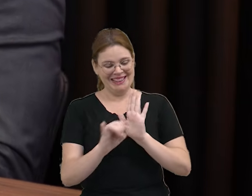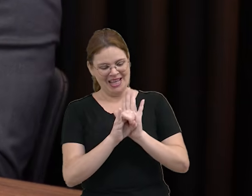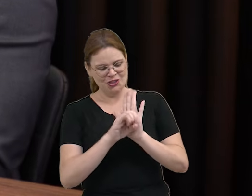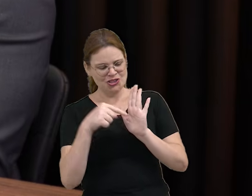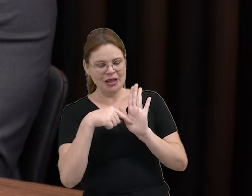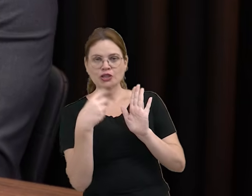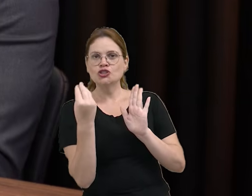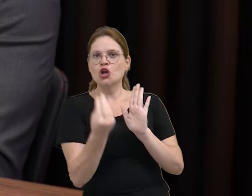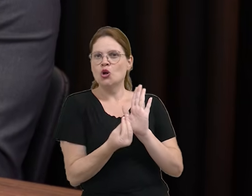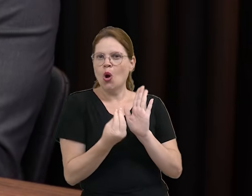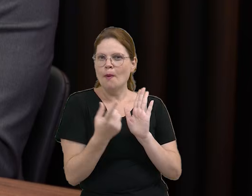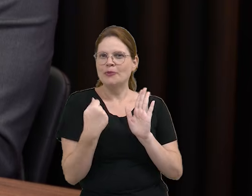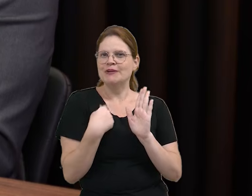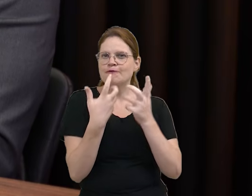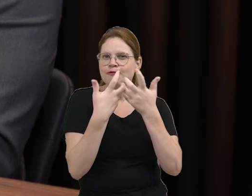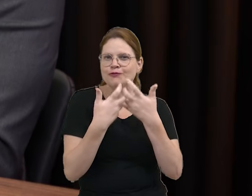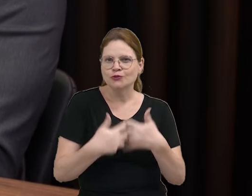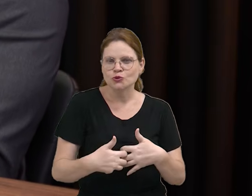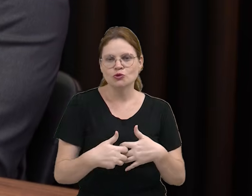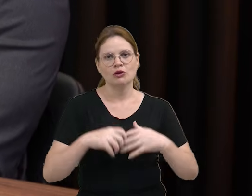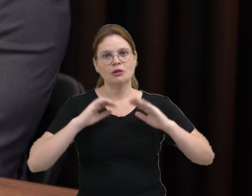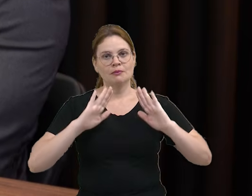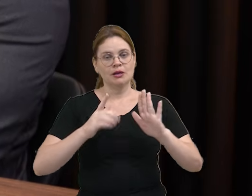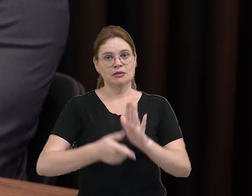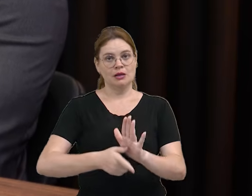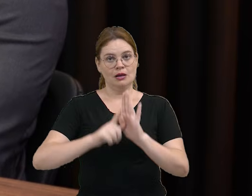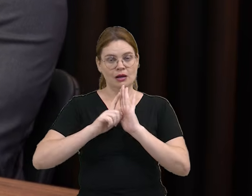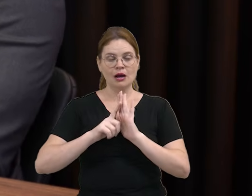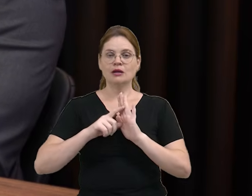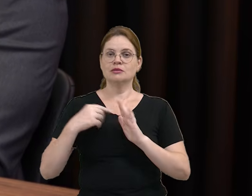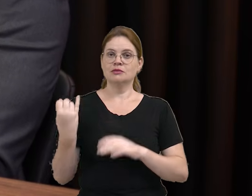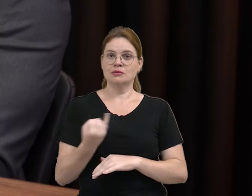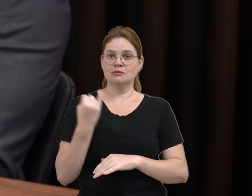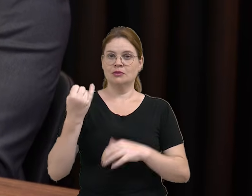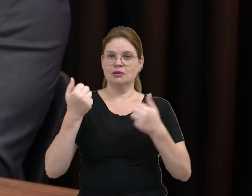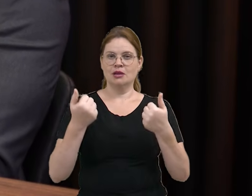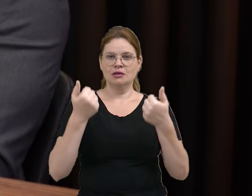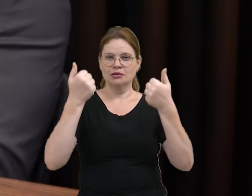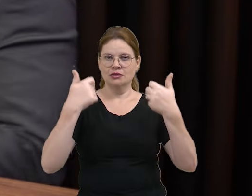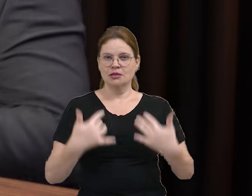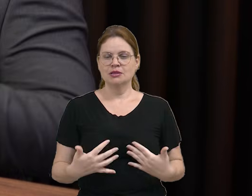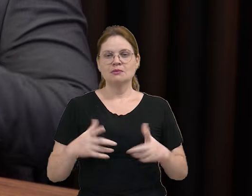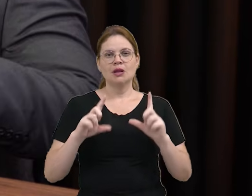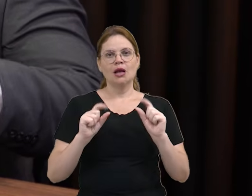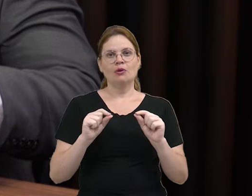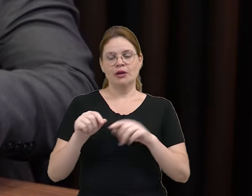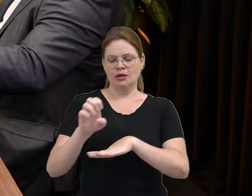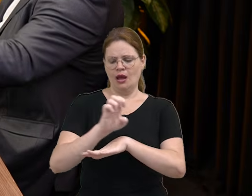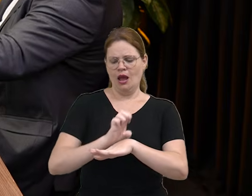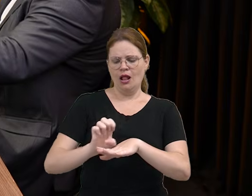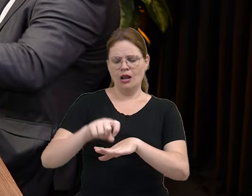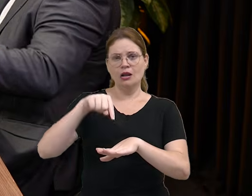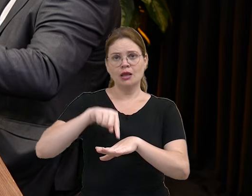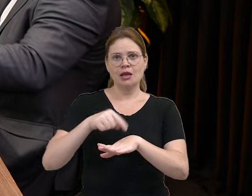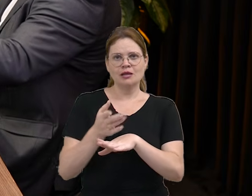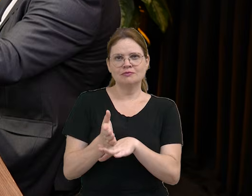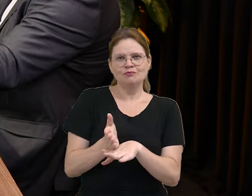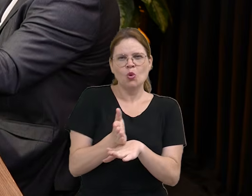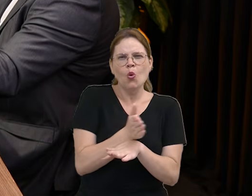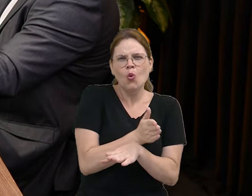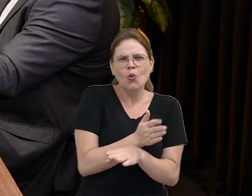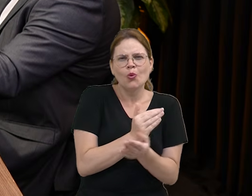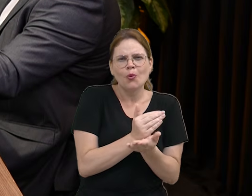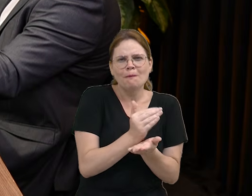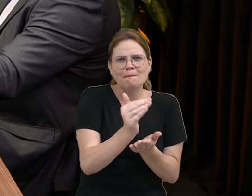da construção da identidade, é importante nós falarmos de uma experiência que Elias teve ali quase no início ali da